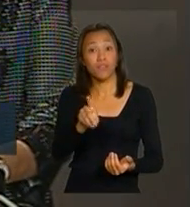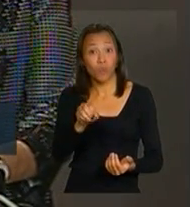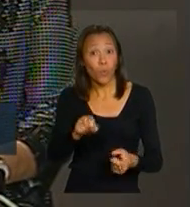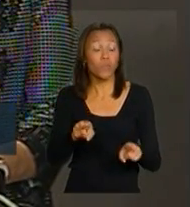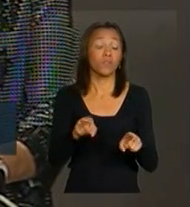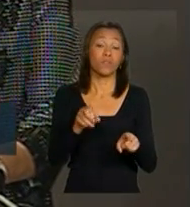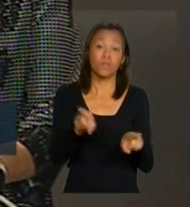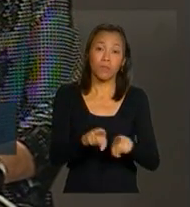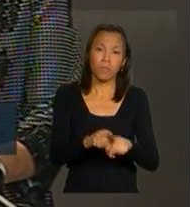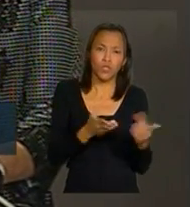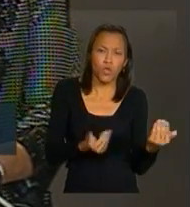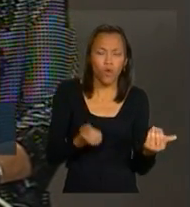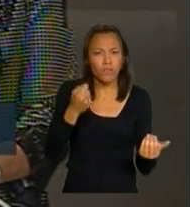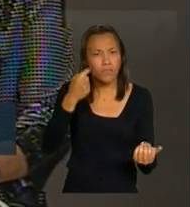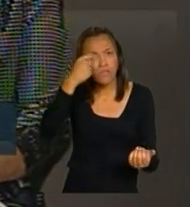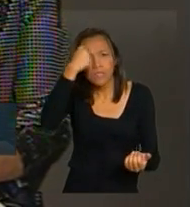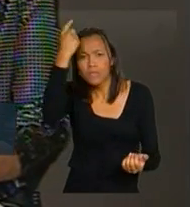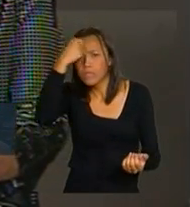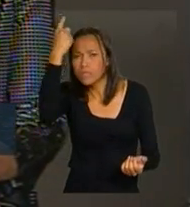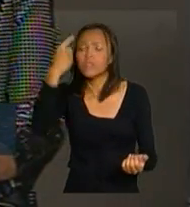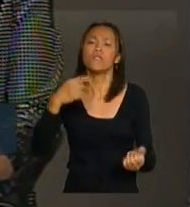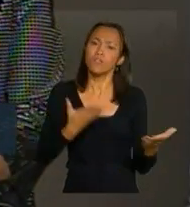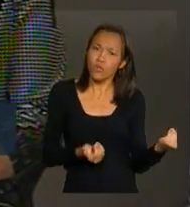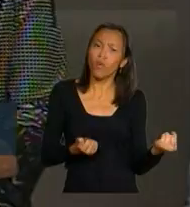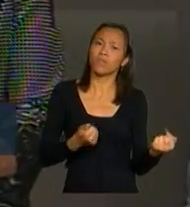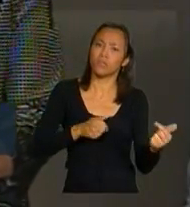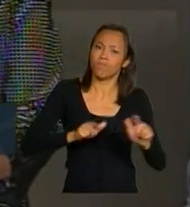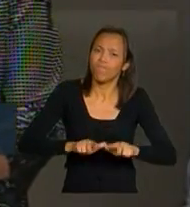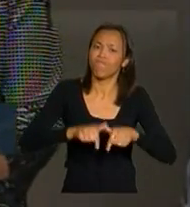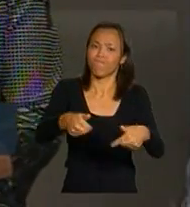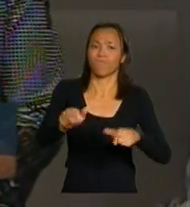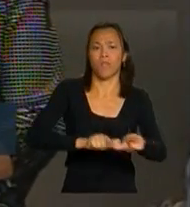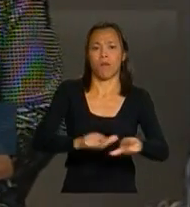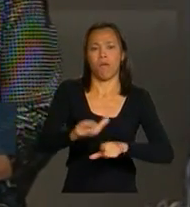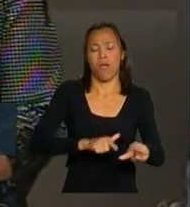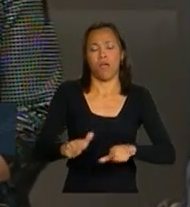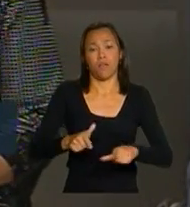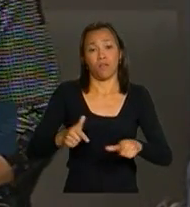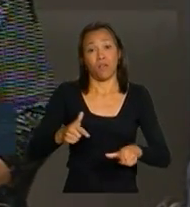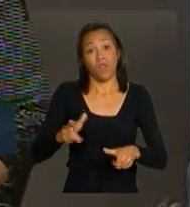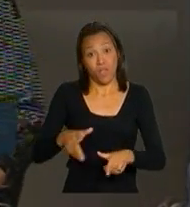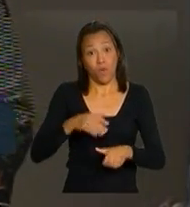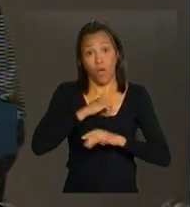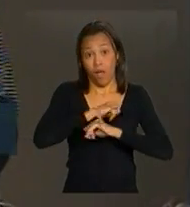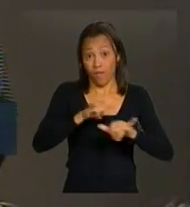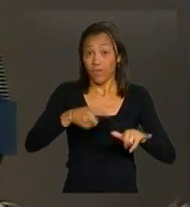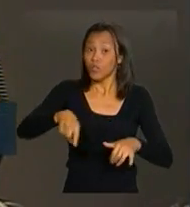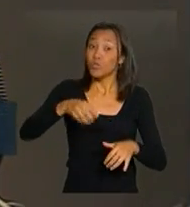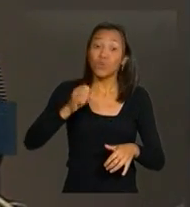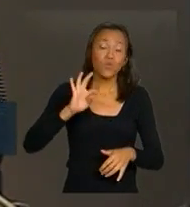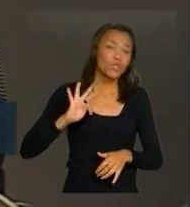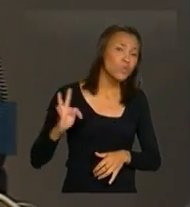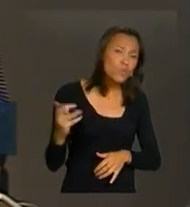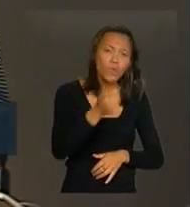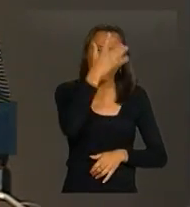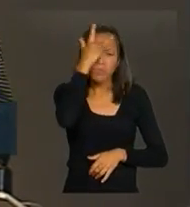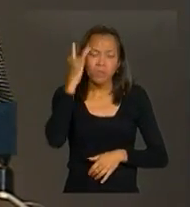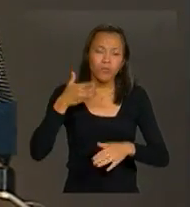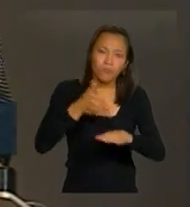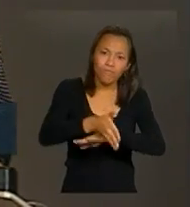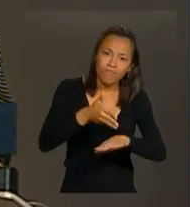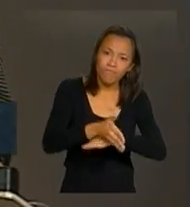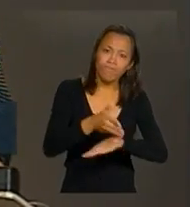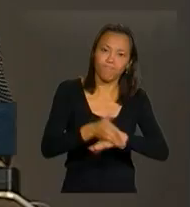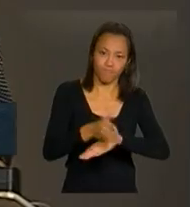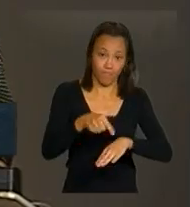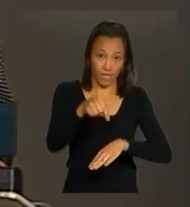e, de fato, trabalhadores deste tipo. Eu desejo a todos os participantes dessa 7ª edição da